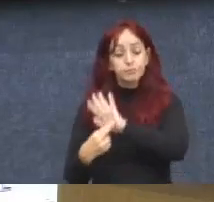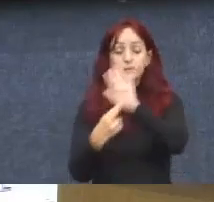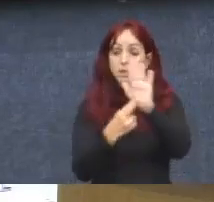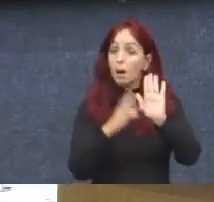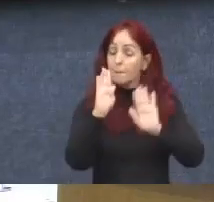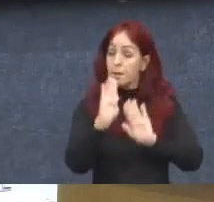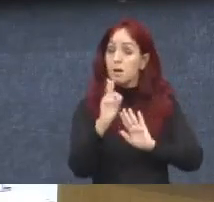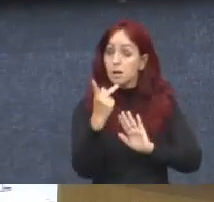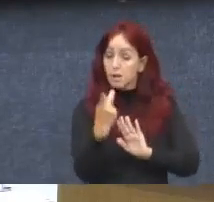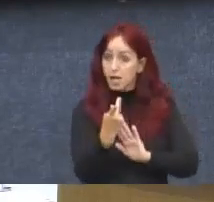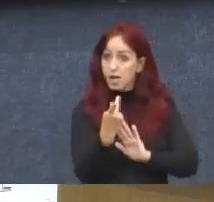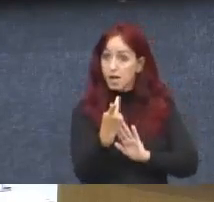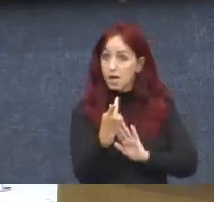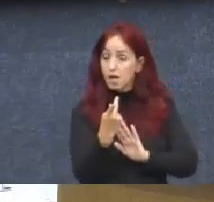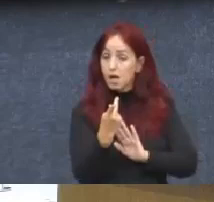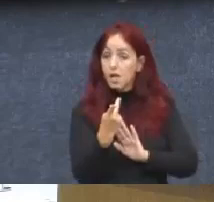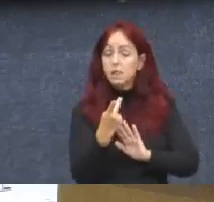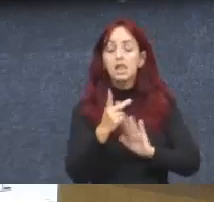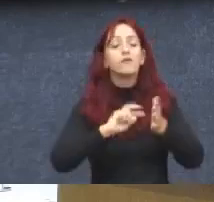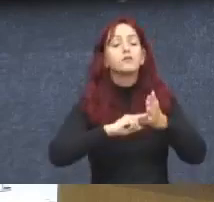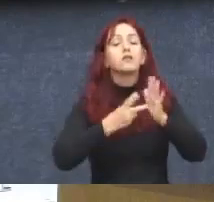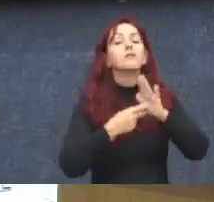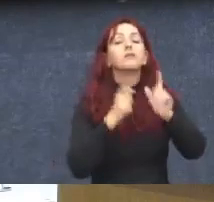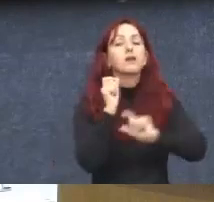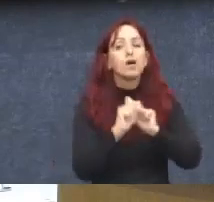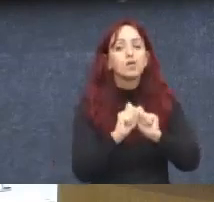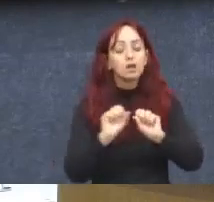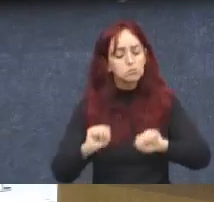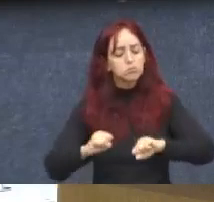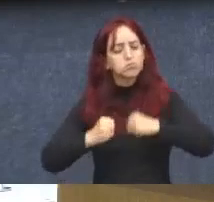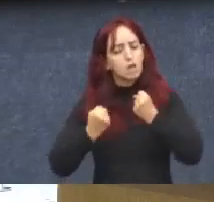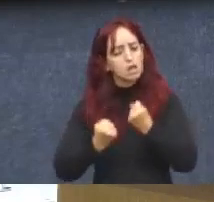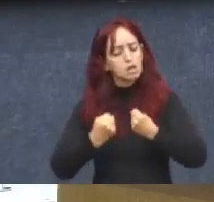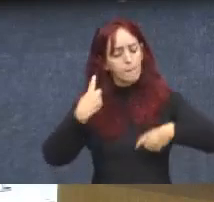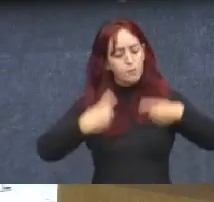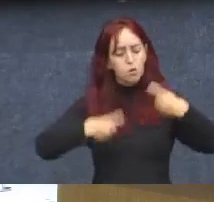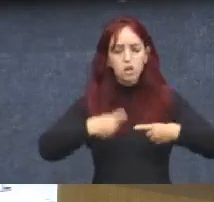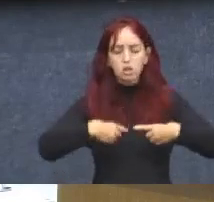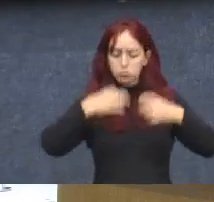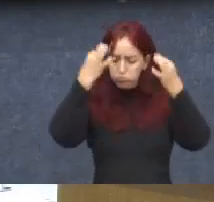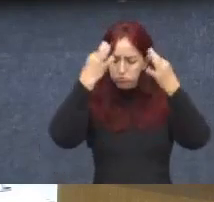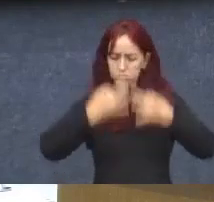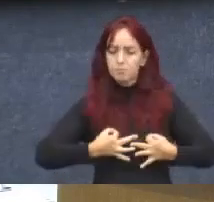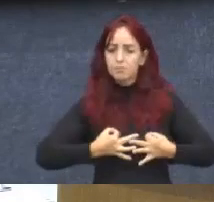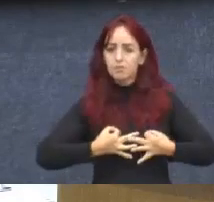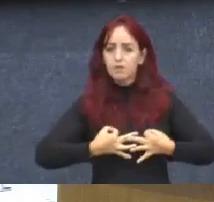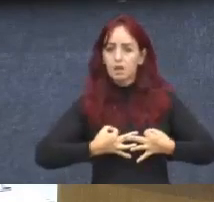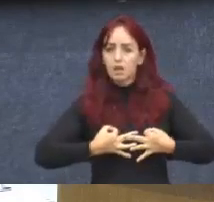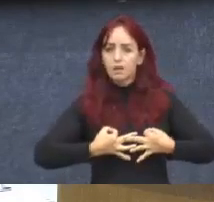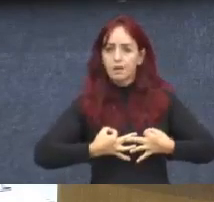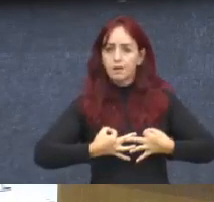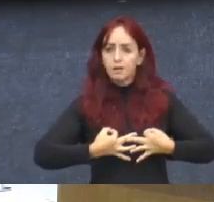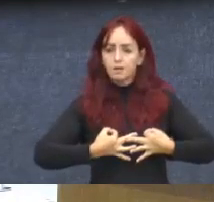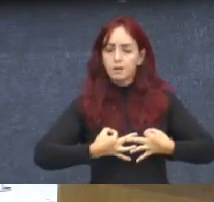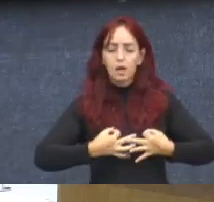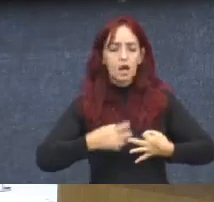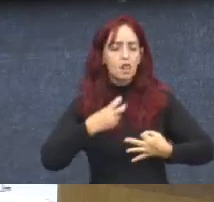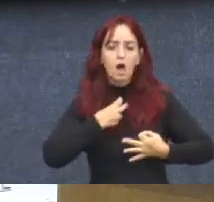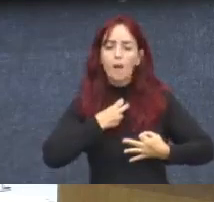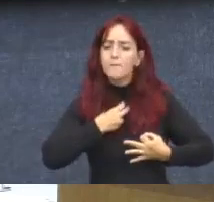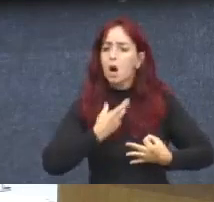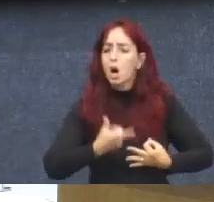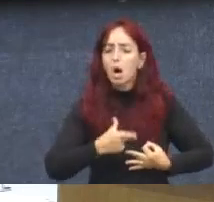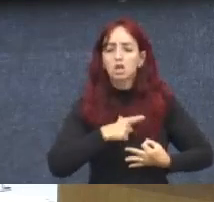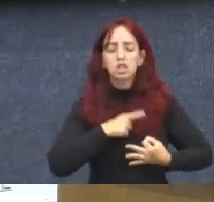Belo Horizonte deve significar o exercício da política com dignidade. Não deve existir espaço para